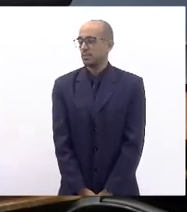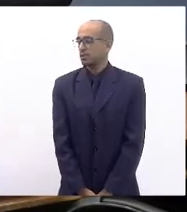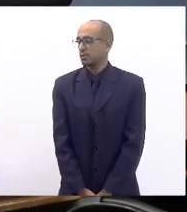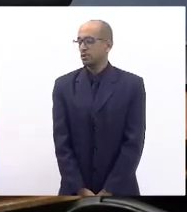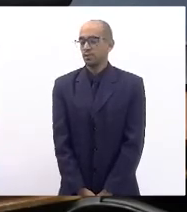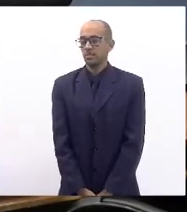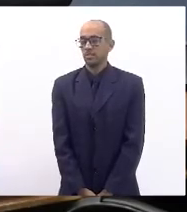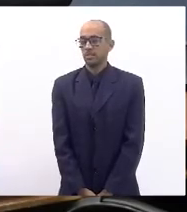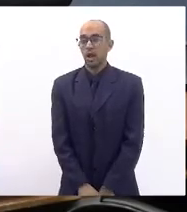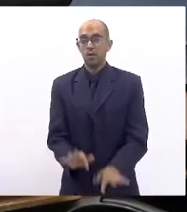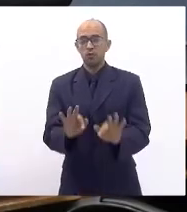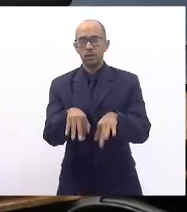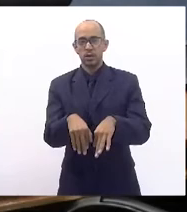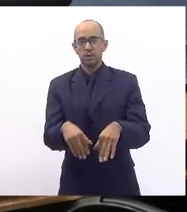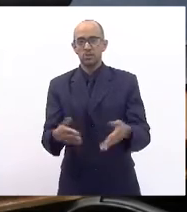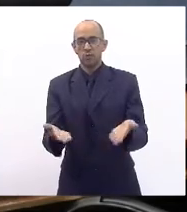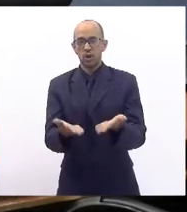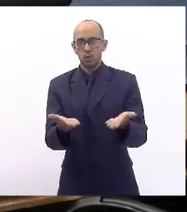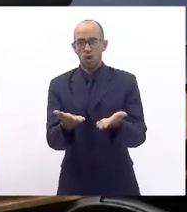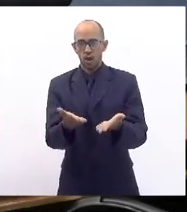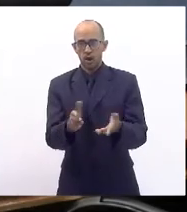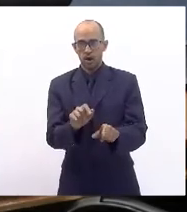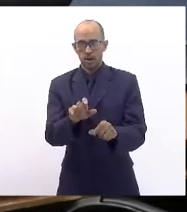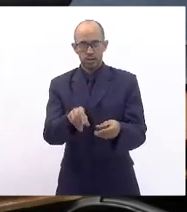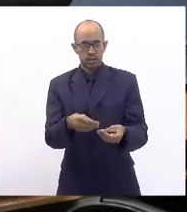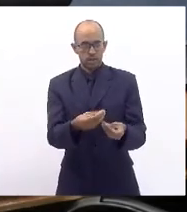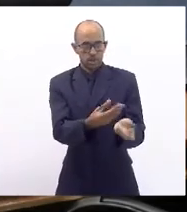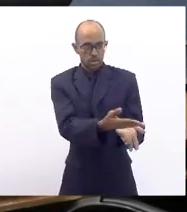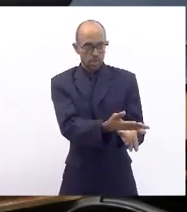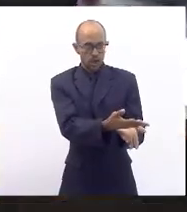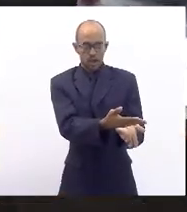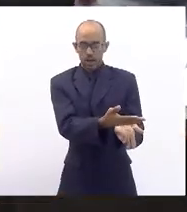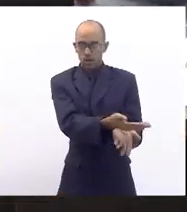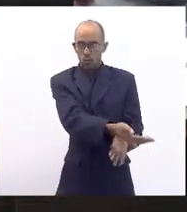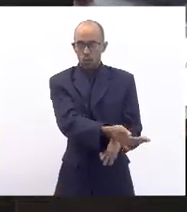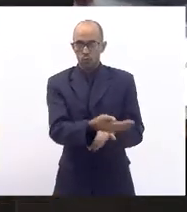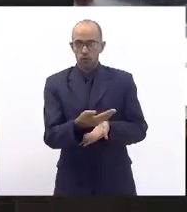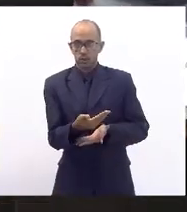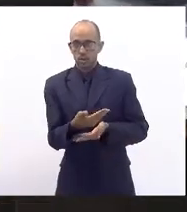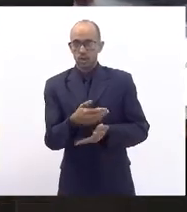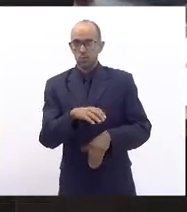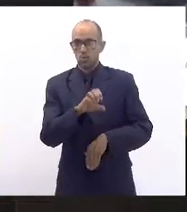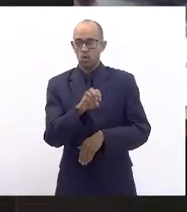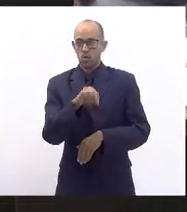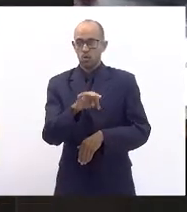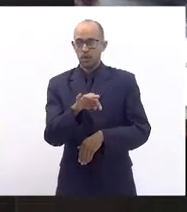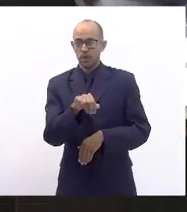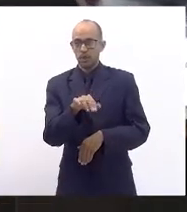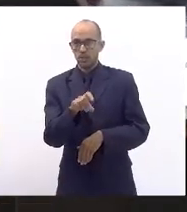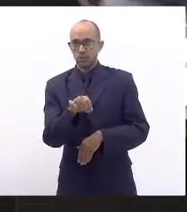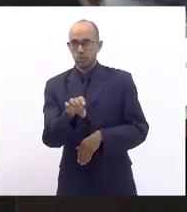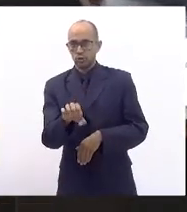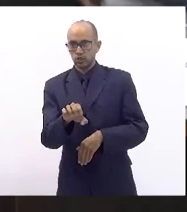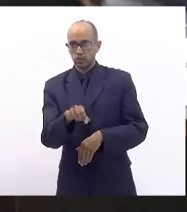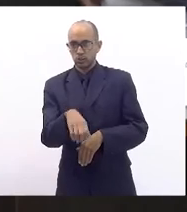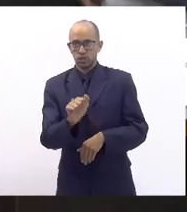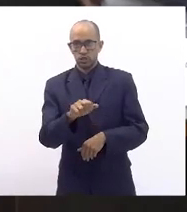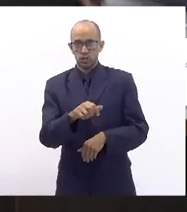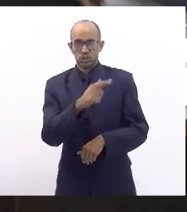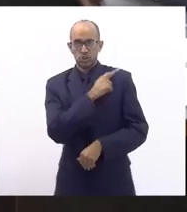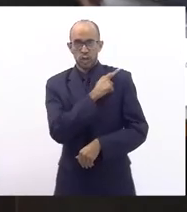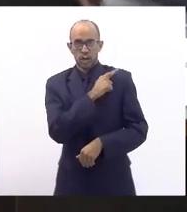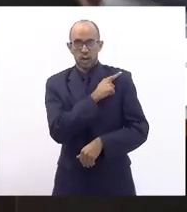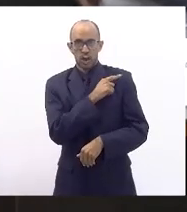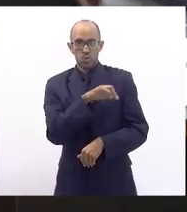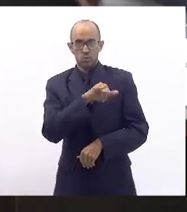eu finalizo as entregas convidando o comandante Militar do Leste general-de-exército José